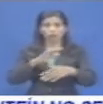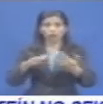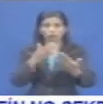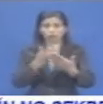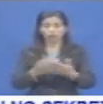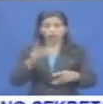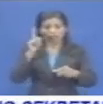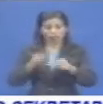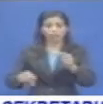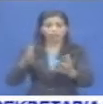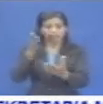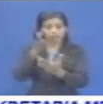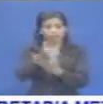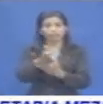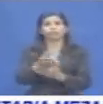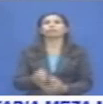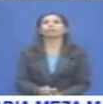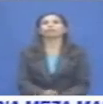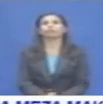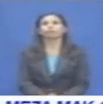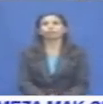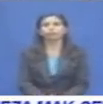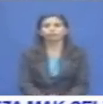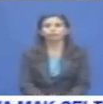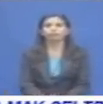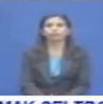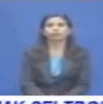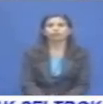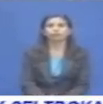Sira, labele acesso. Ernestina Gui, Bento Martins, RTTL.